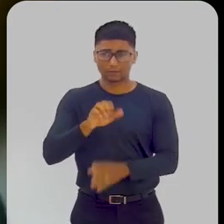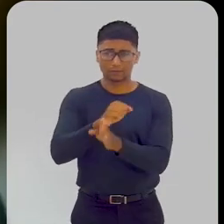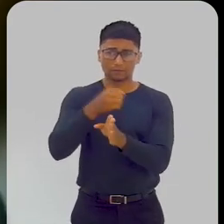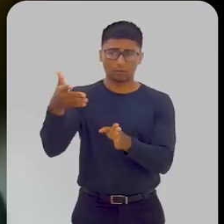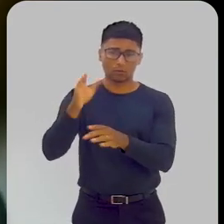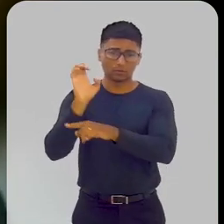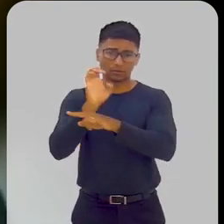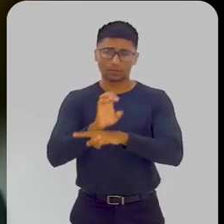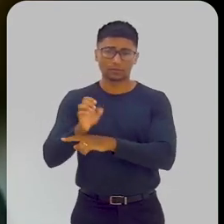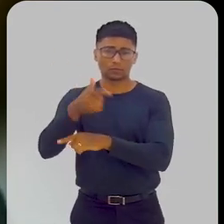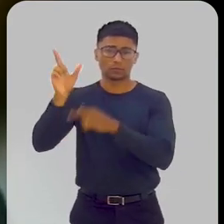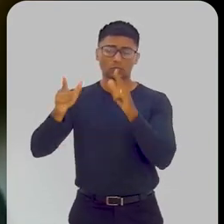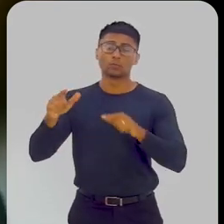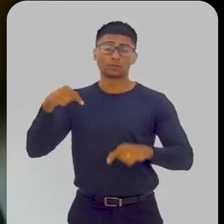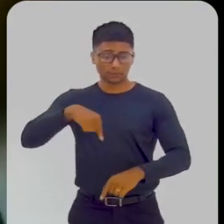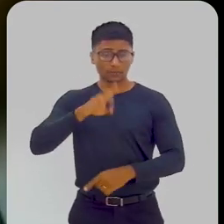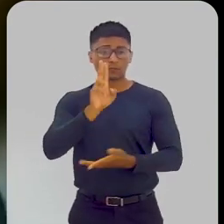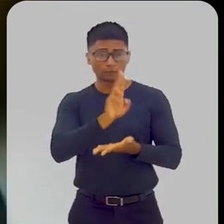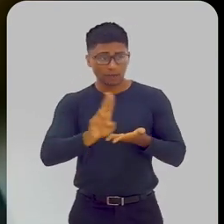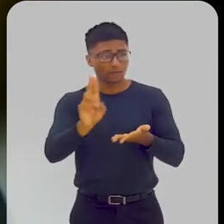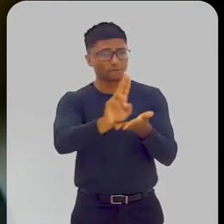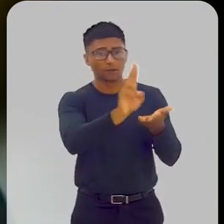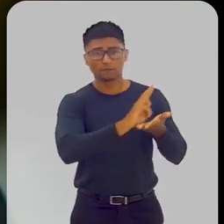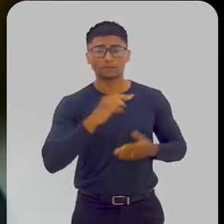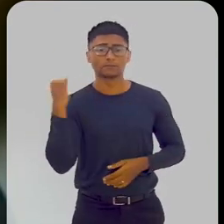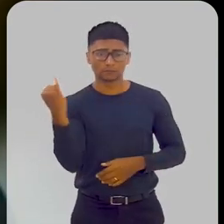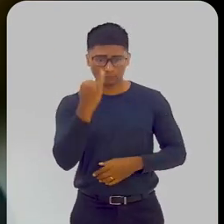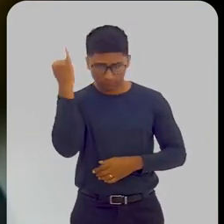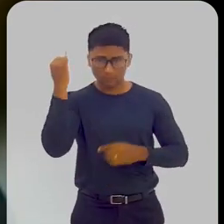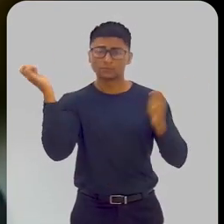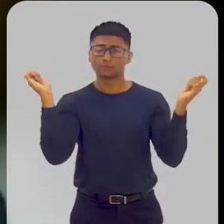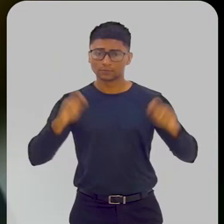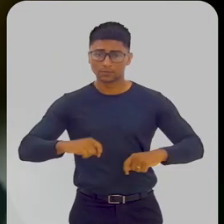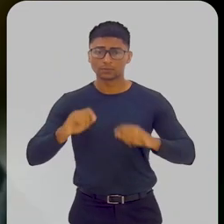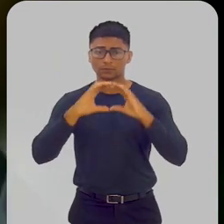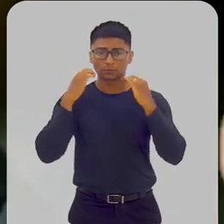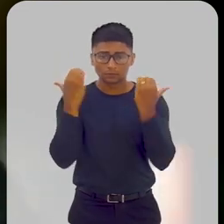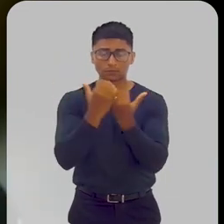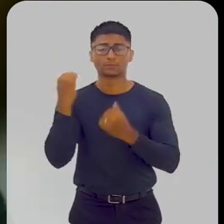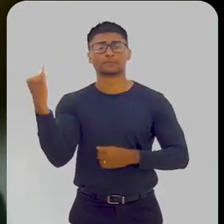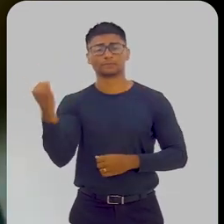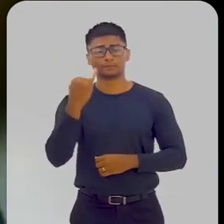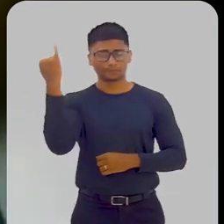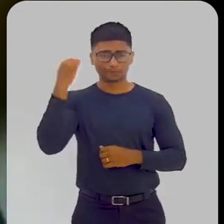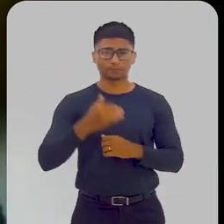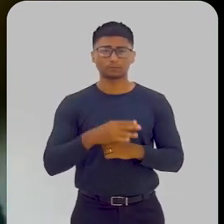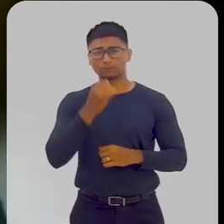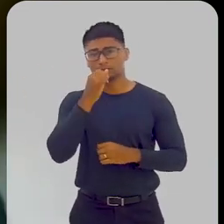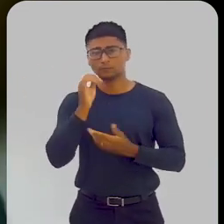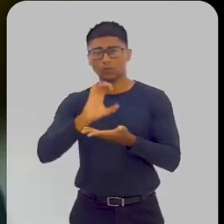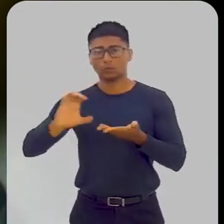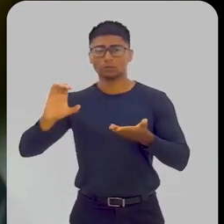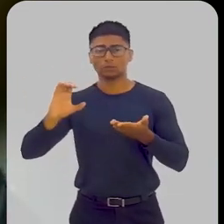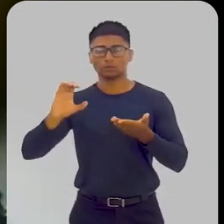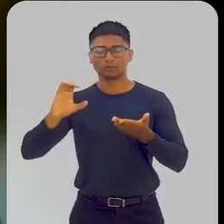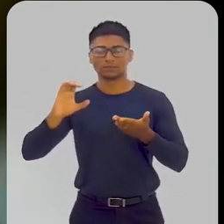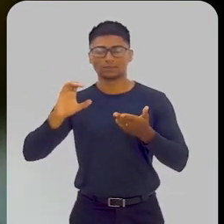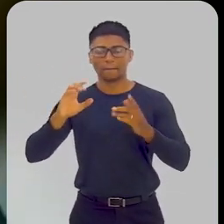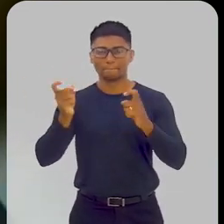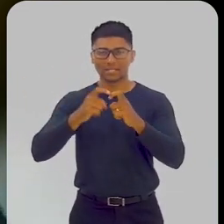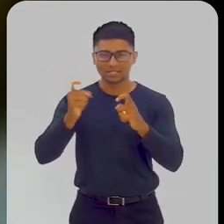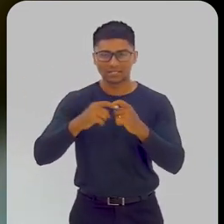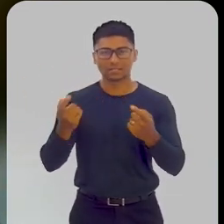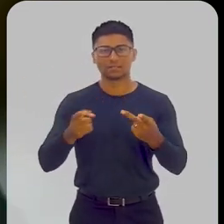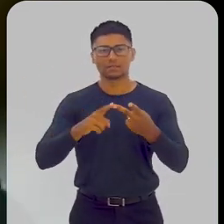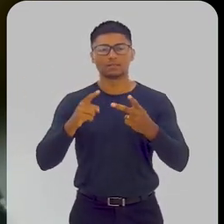do Rio. Nós não temos esse protagonismo. Mas aqui a gente tem universidades importantes que poderiam trazer congressos importantes, congressos de